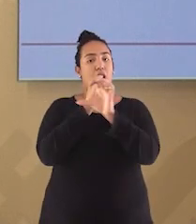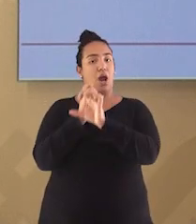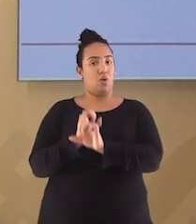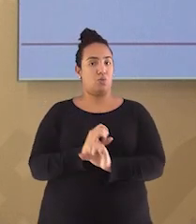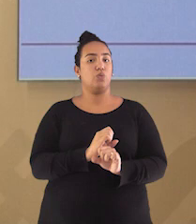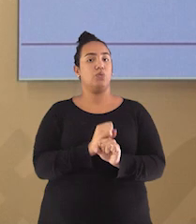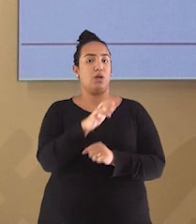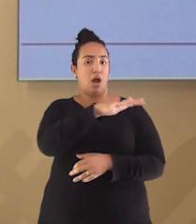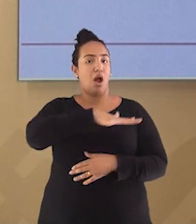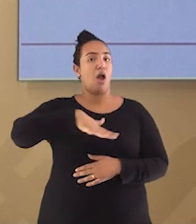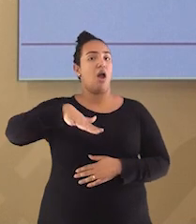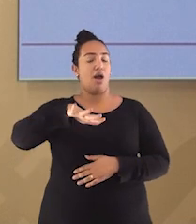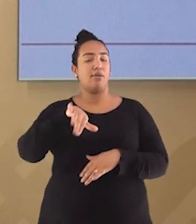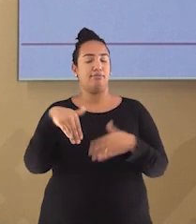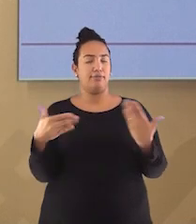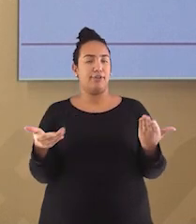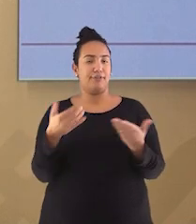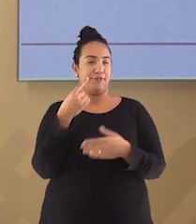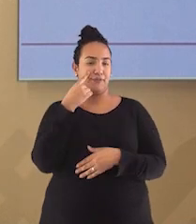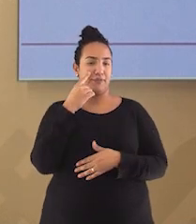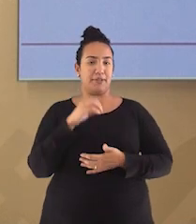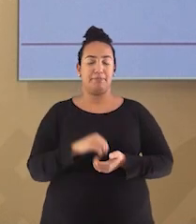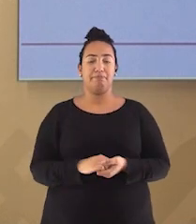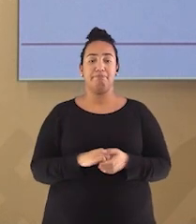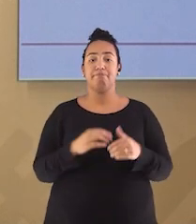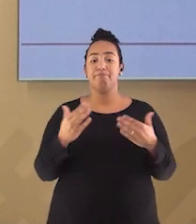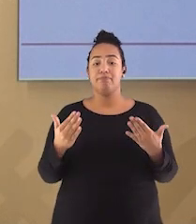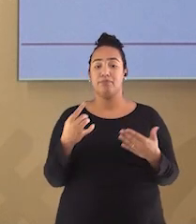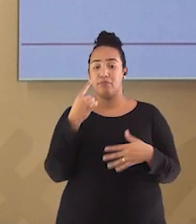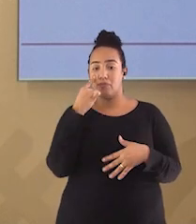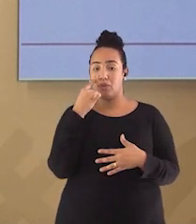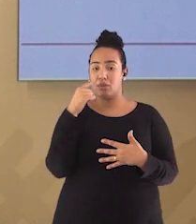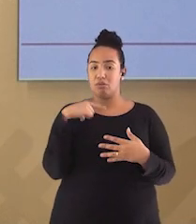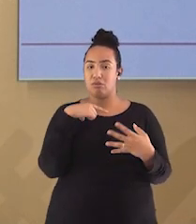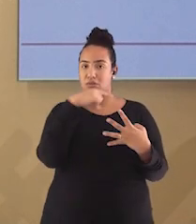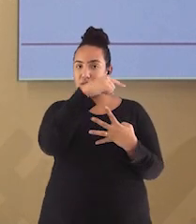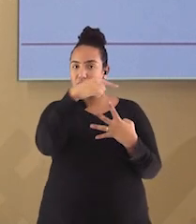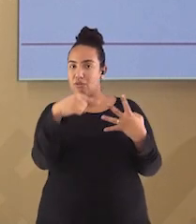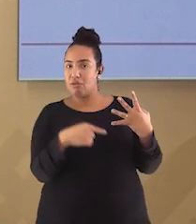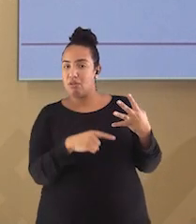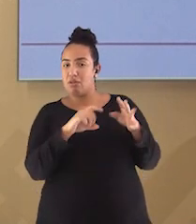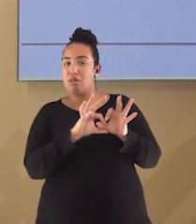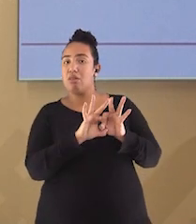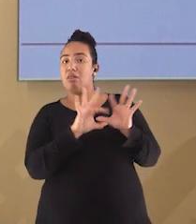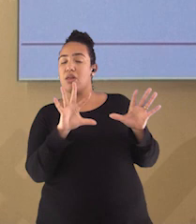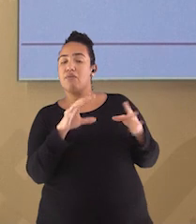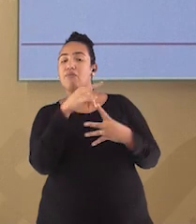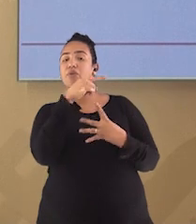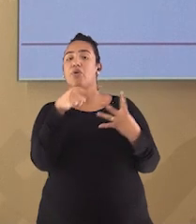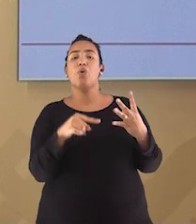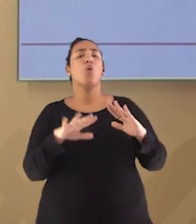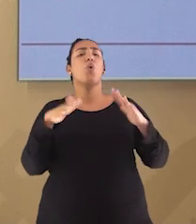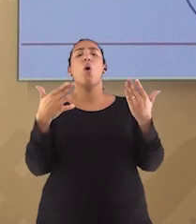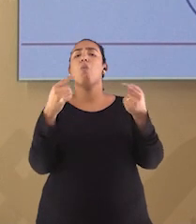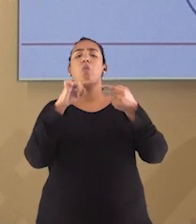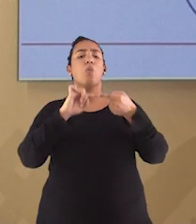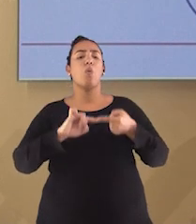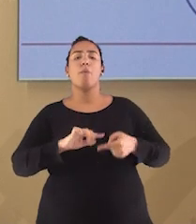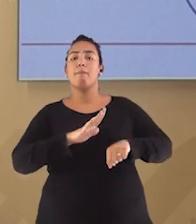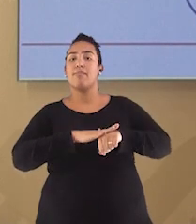vamos lá olhando para os terrenos disponíveis qual atende essas duas condições